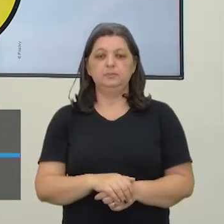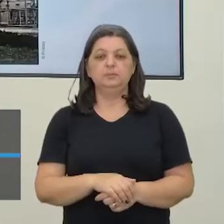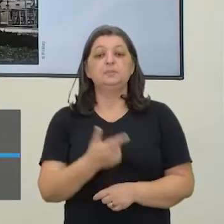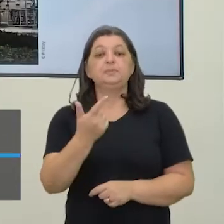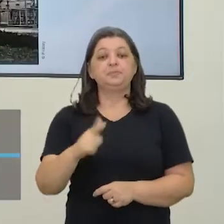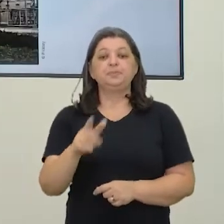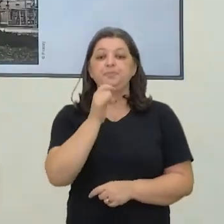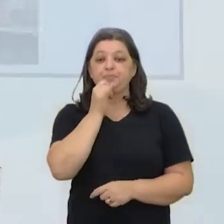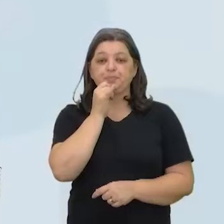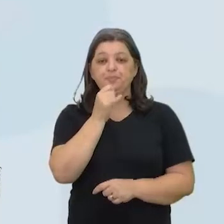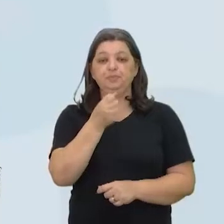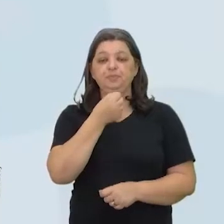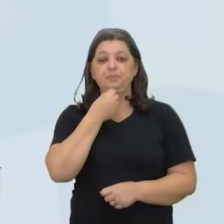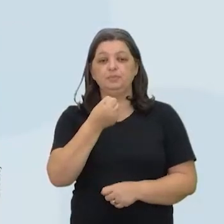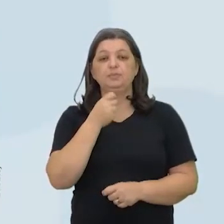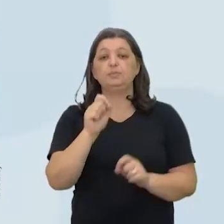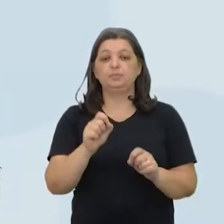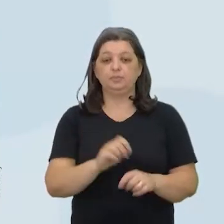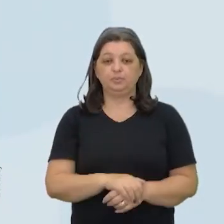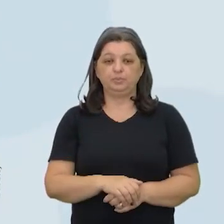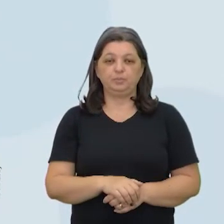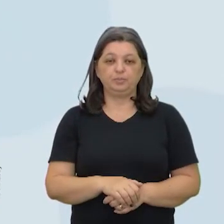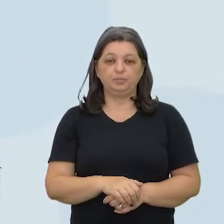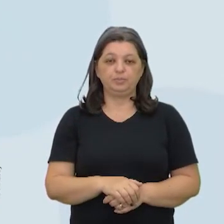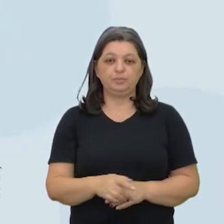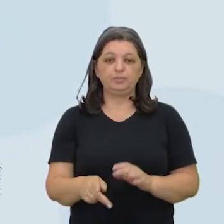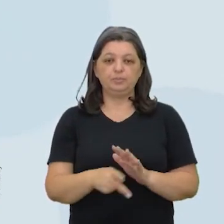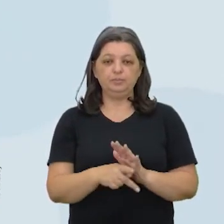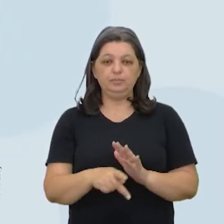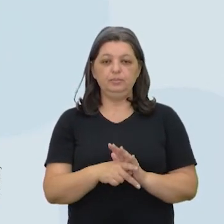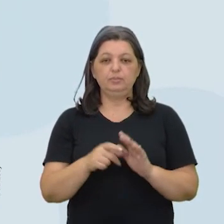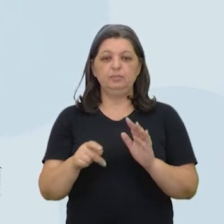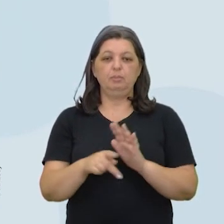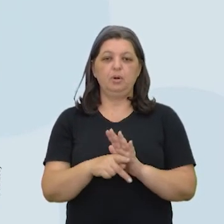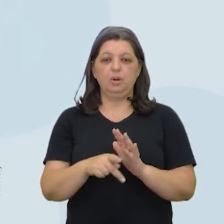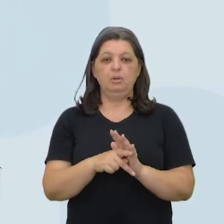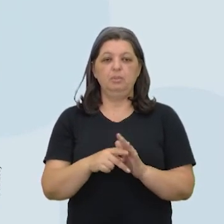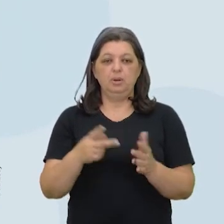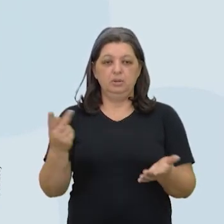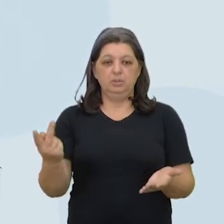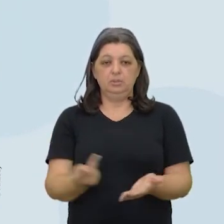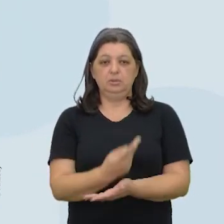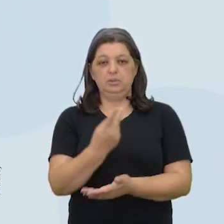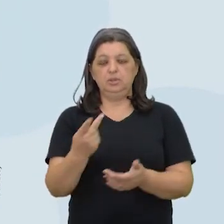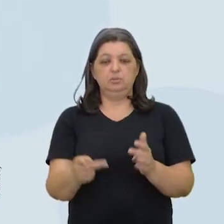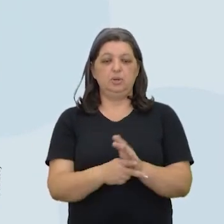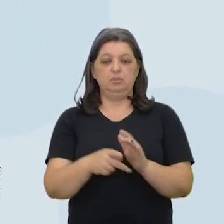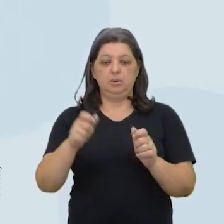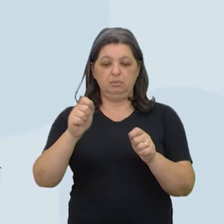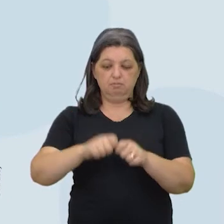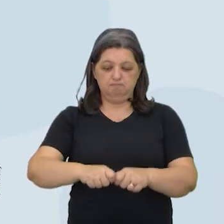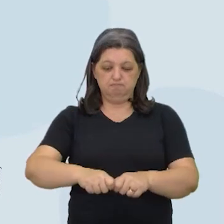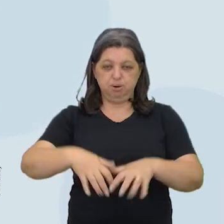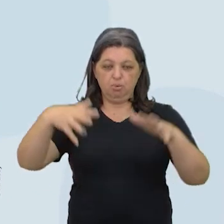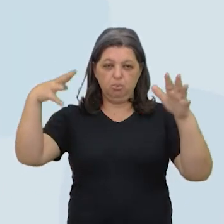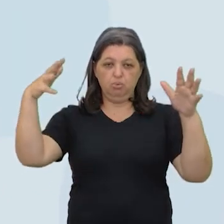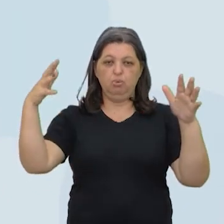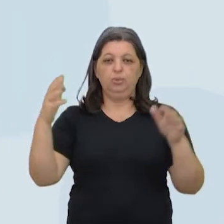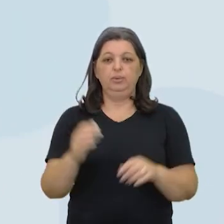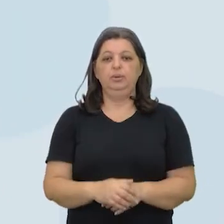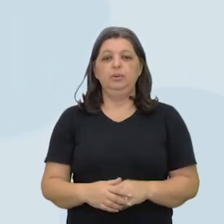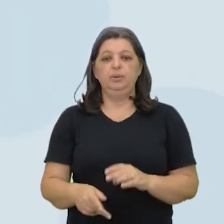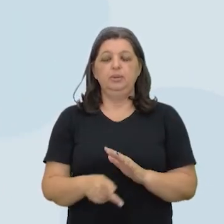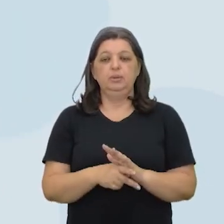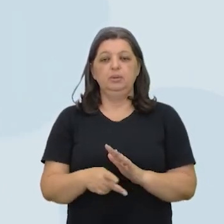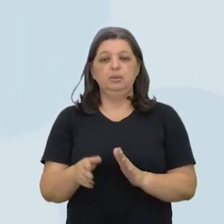de reportagem? Olha aí, ó. Acidente nuclear de Chernobyl, olha, em 86, né?